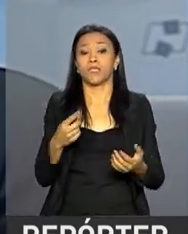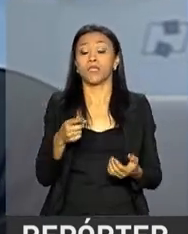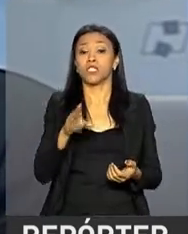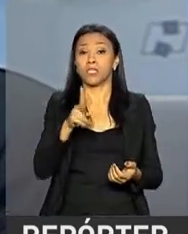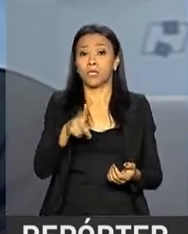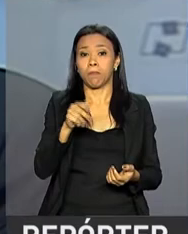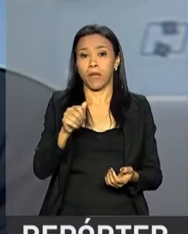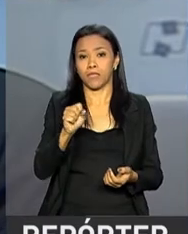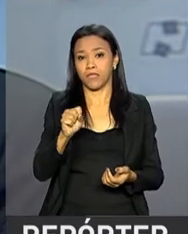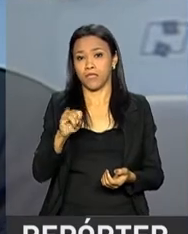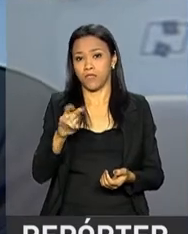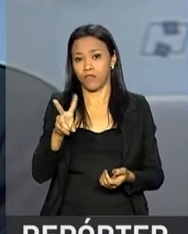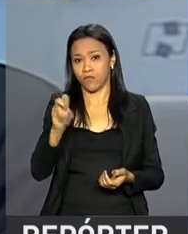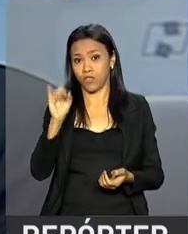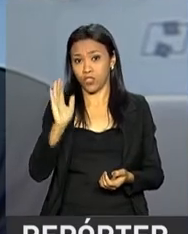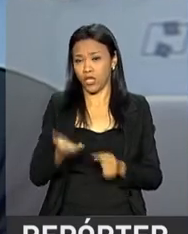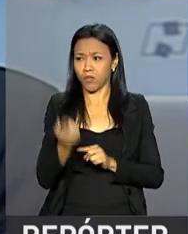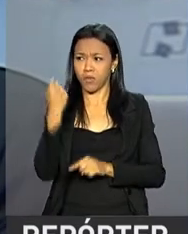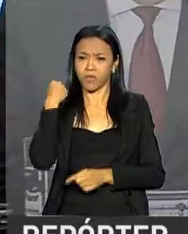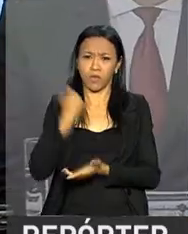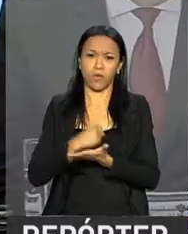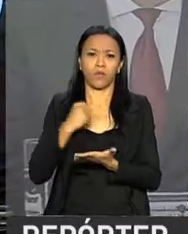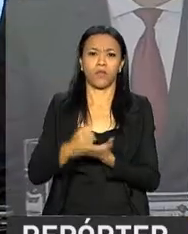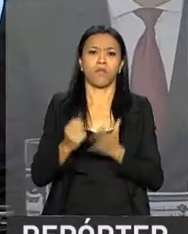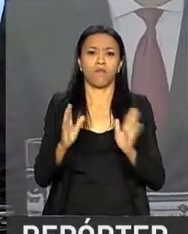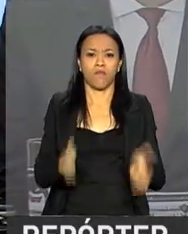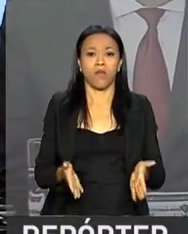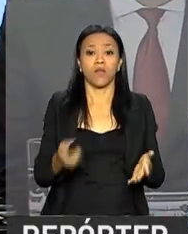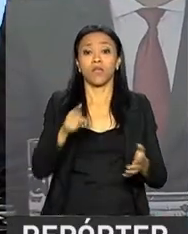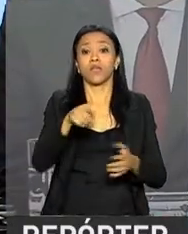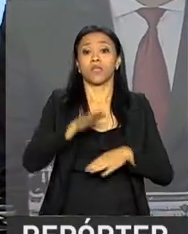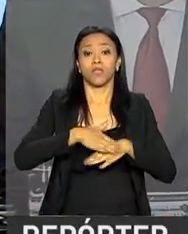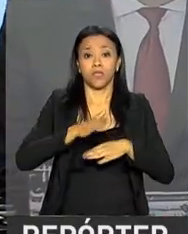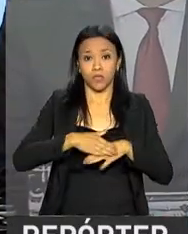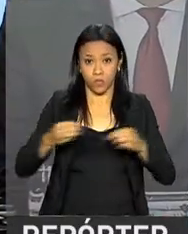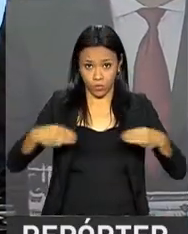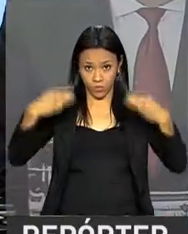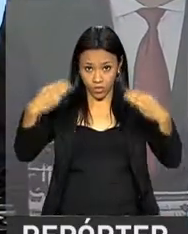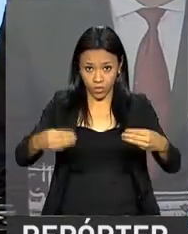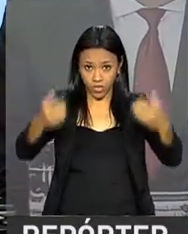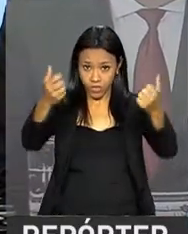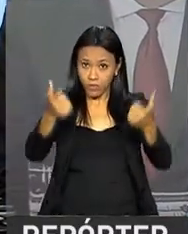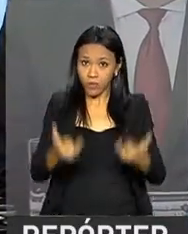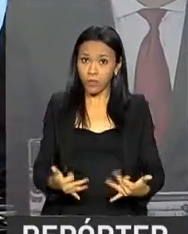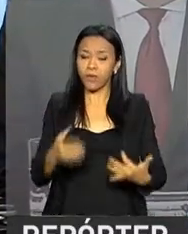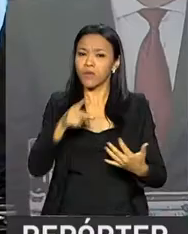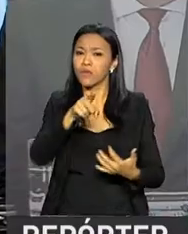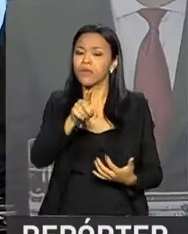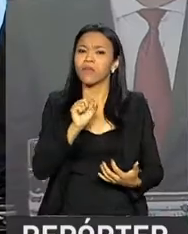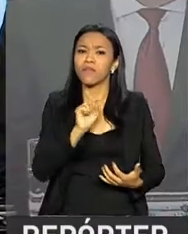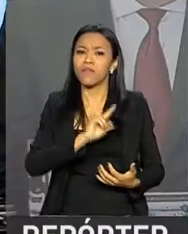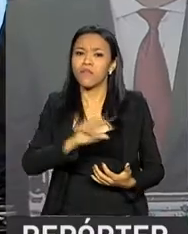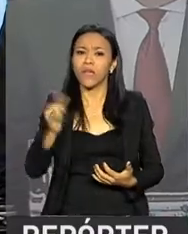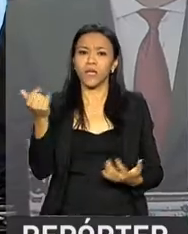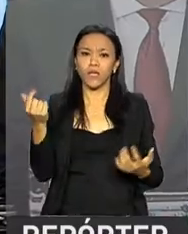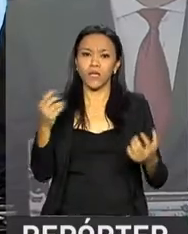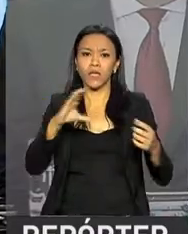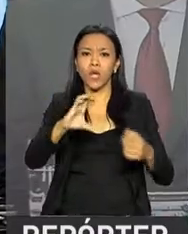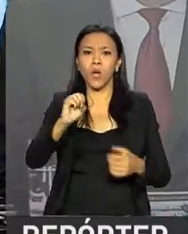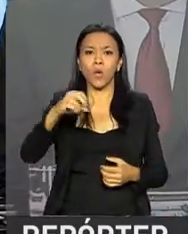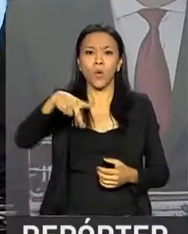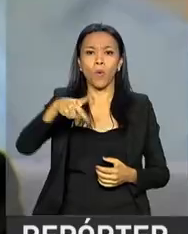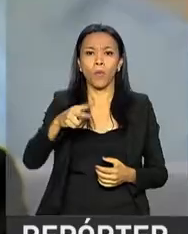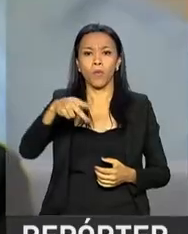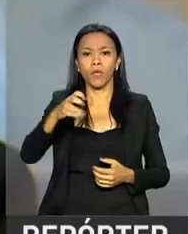foram contratados num passado recente. Segundo o Ministério, a medida deve levar a ganhos de competitividade e agilidade